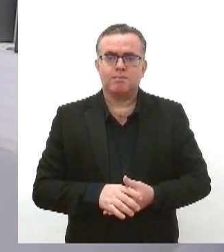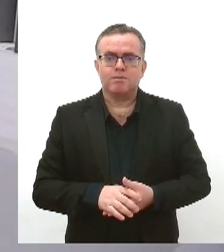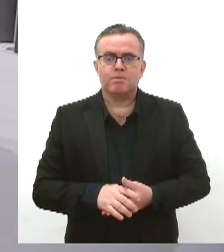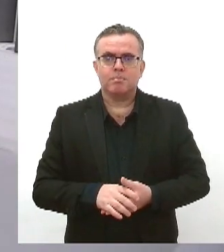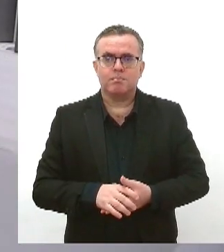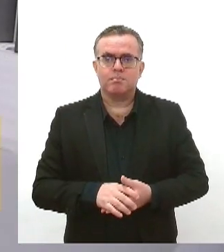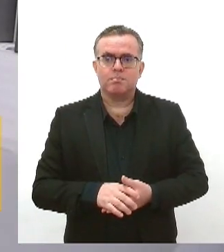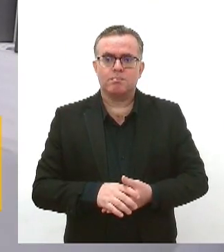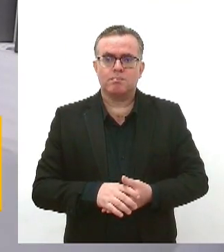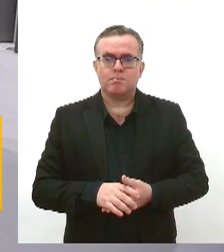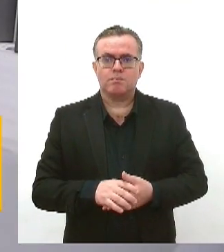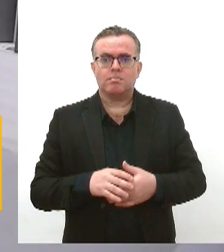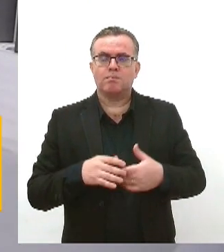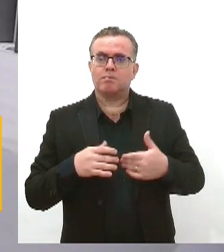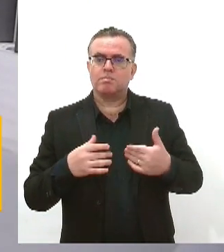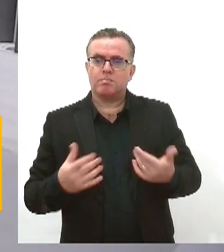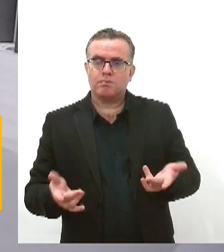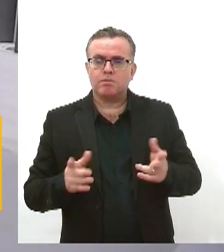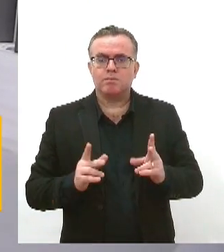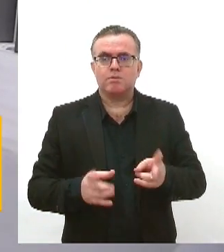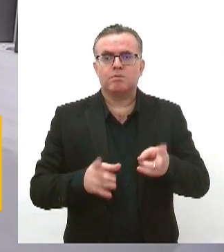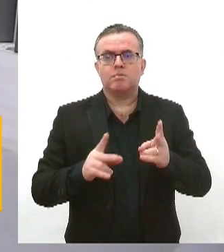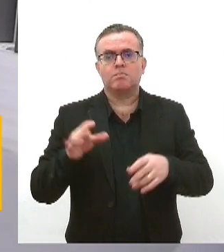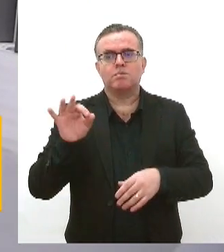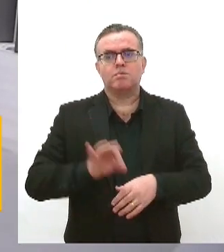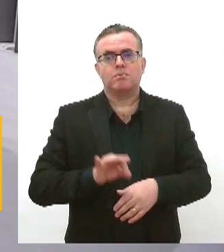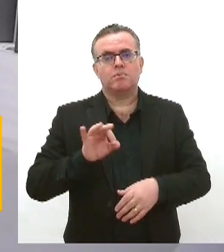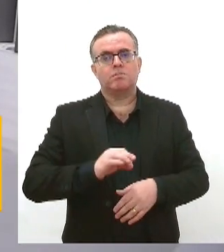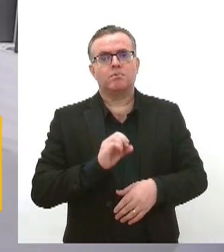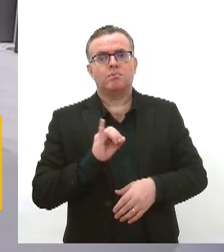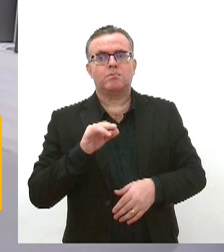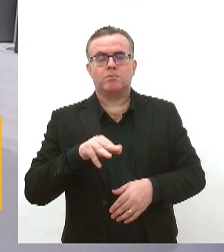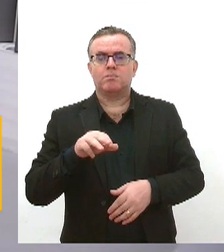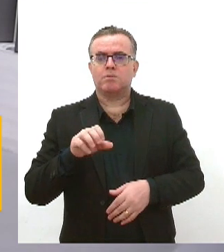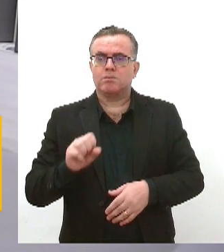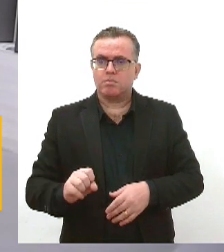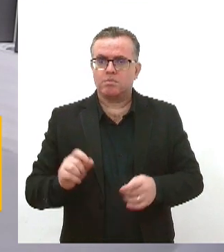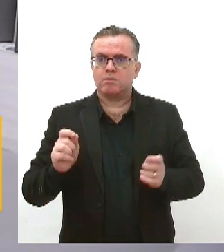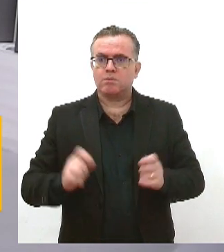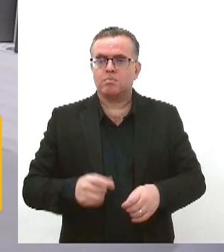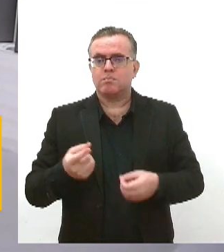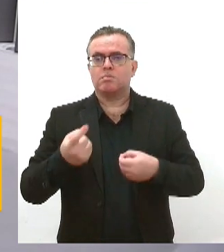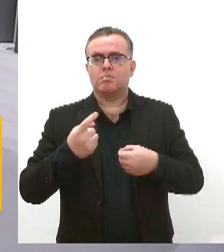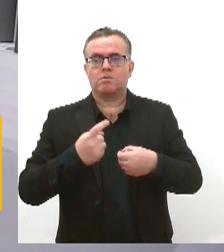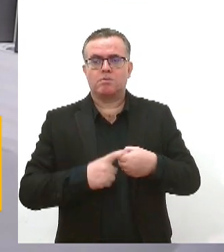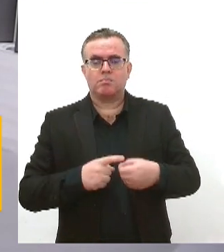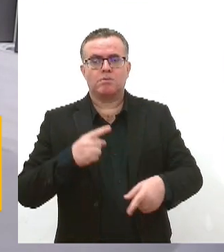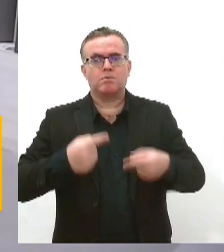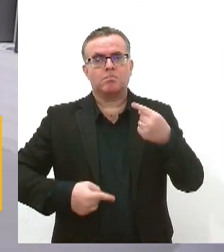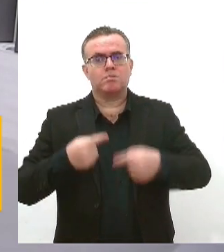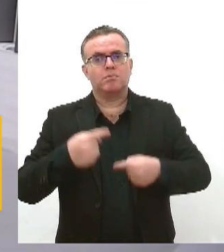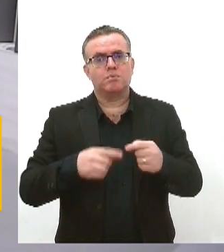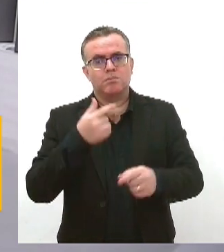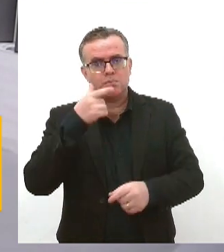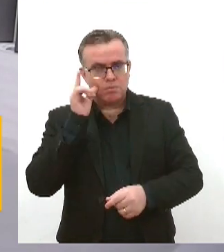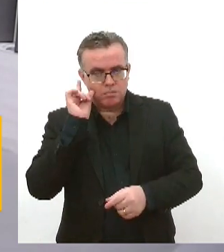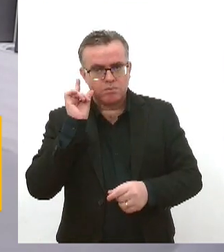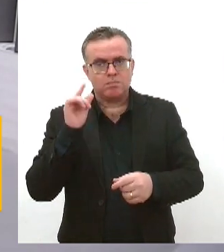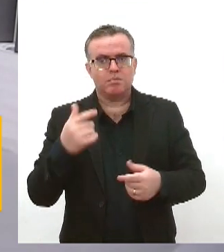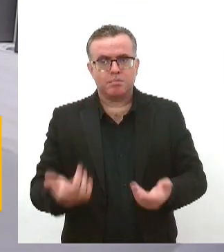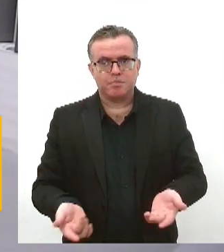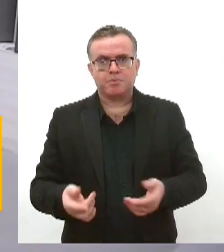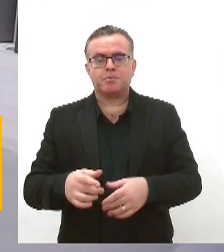E a alíquota do ICMS em Sergipe voltou a ser debatida na tarde de ontem na Alese. O presidente da